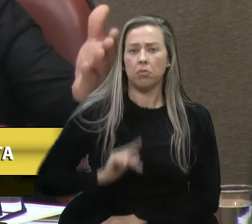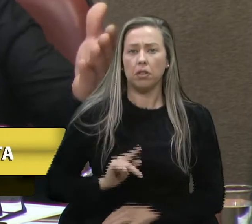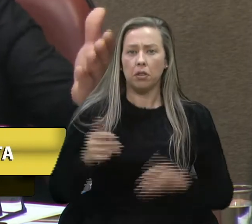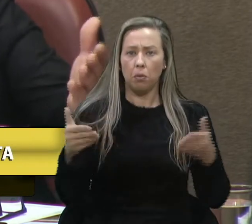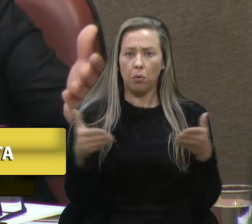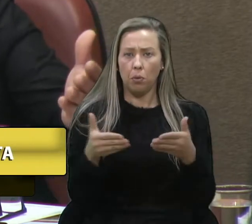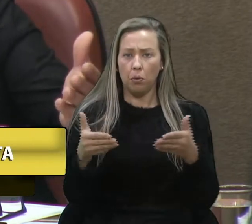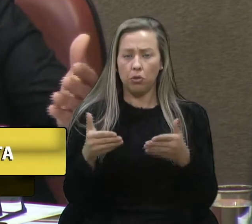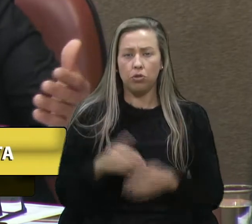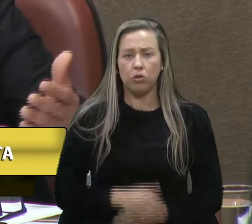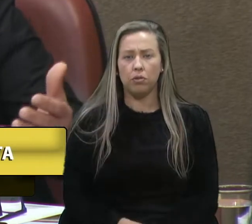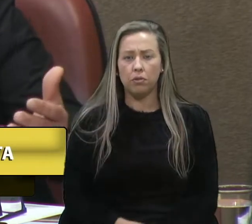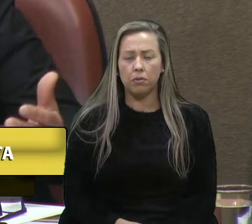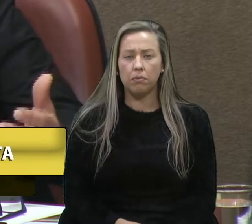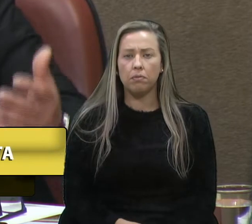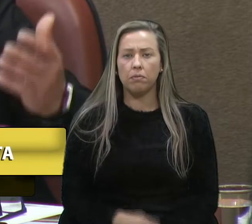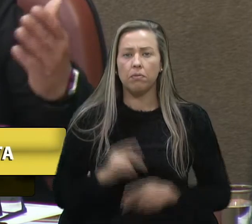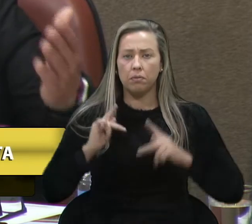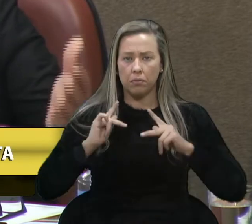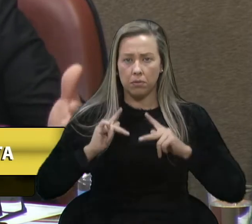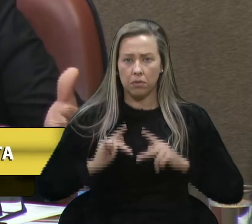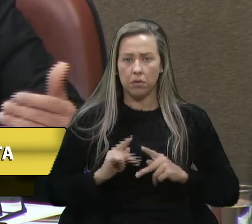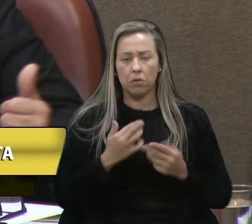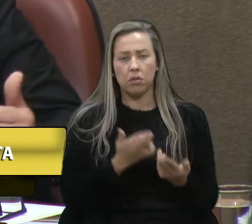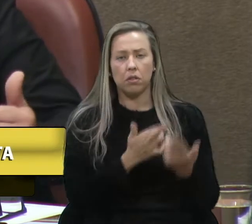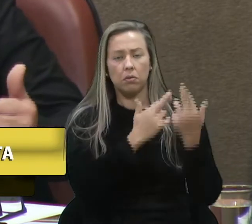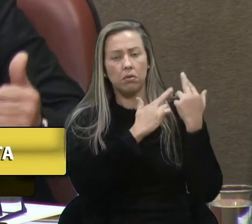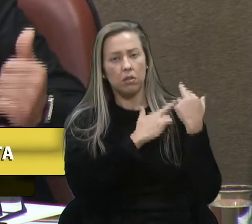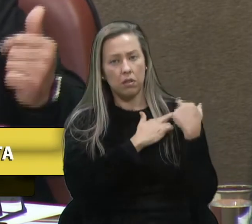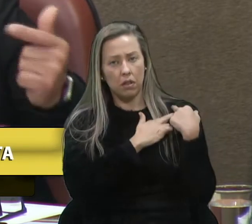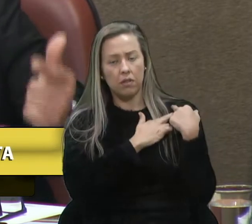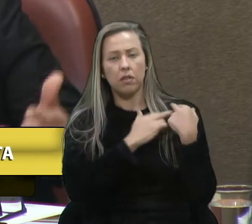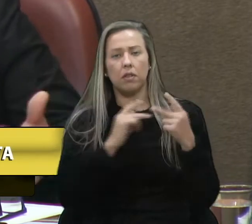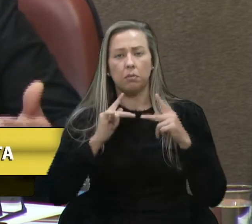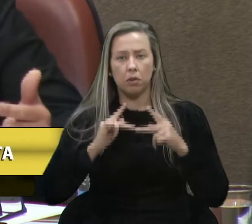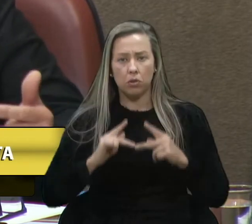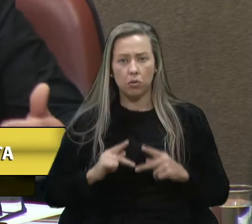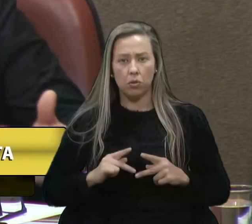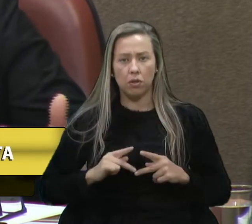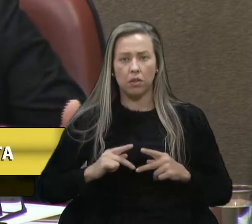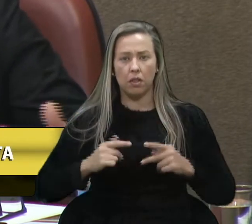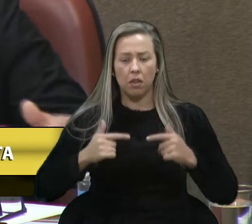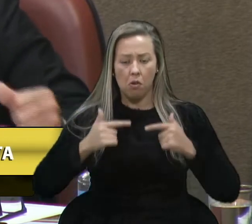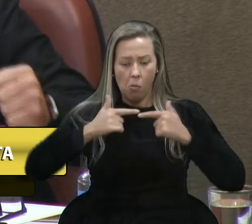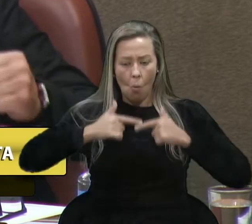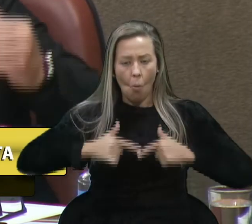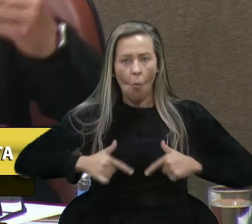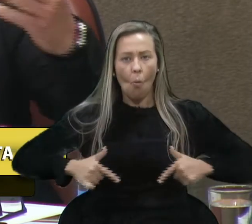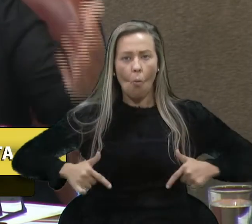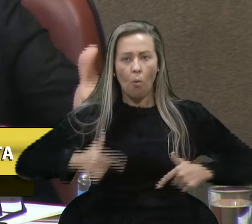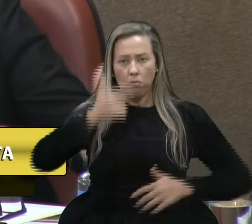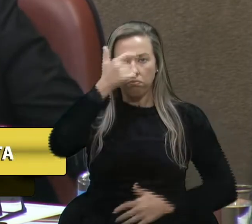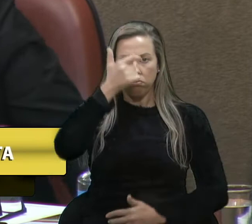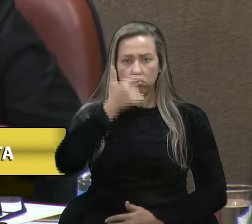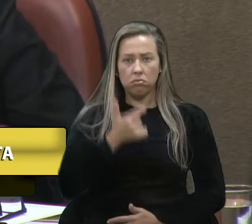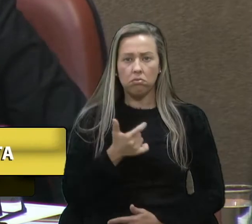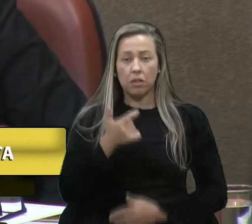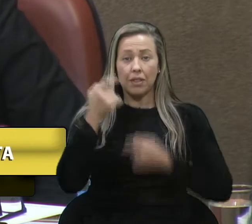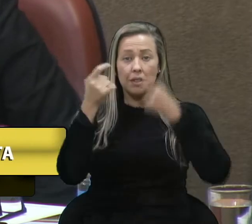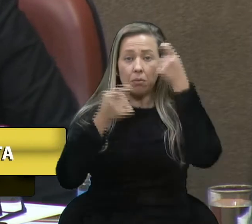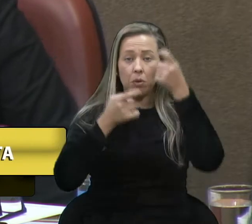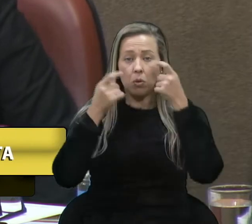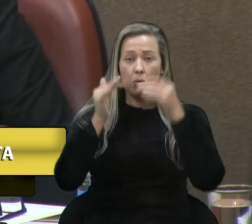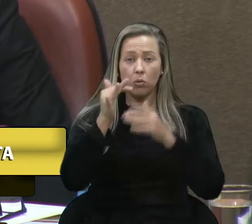hoje. Pessoas responsáveis, pessoas honestas, que se preocupam com o amanhã,